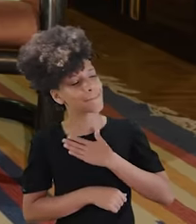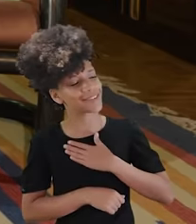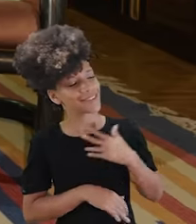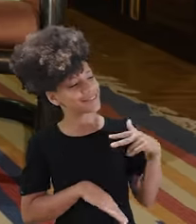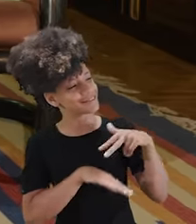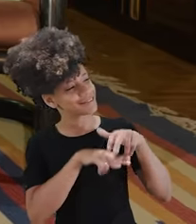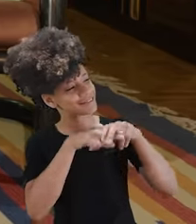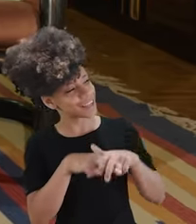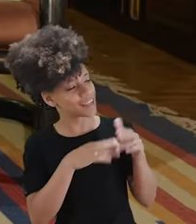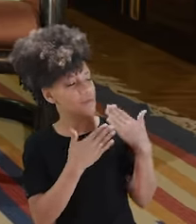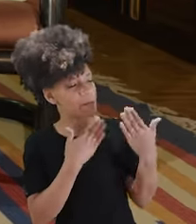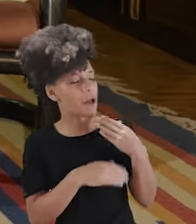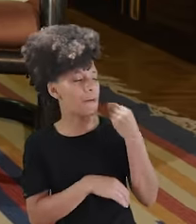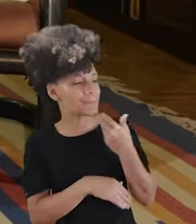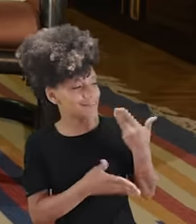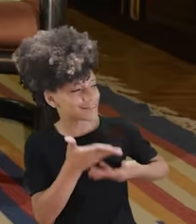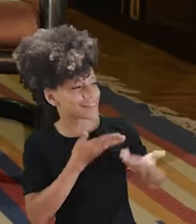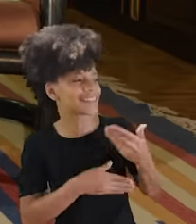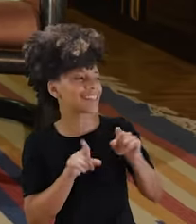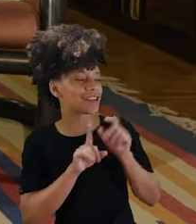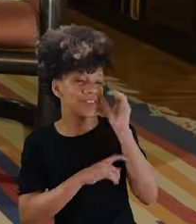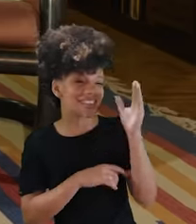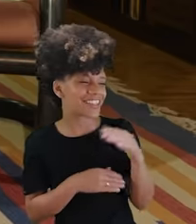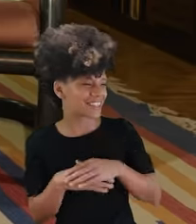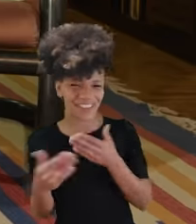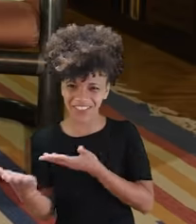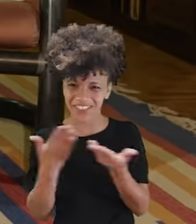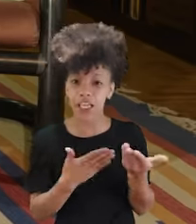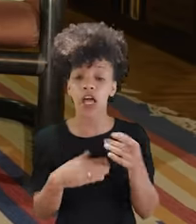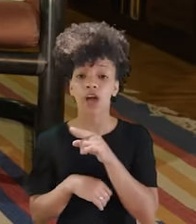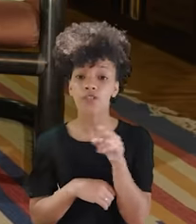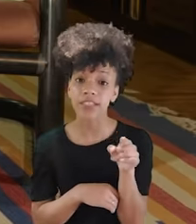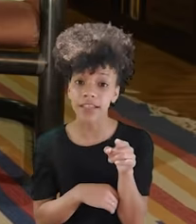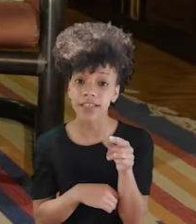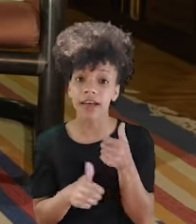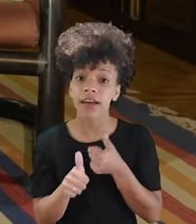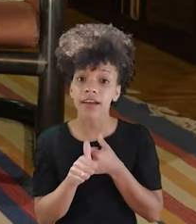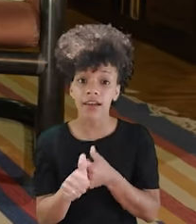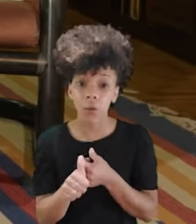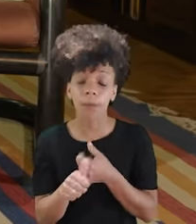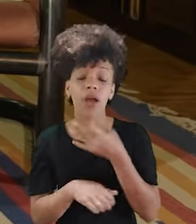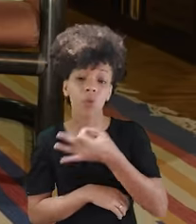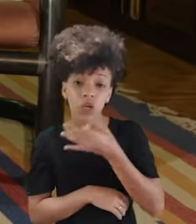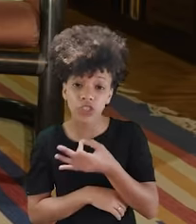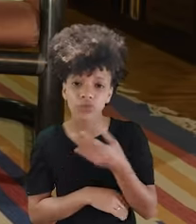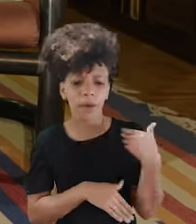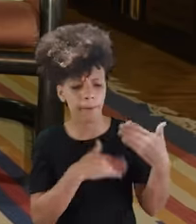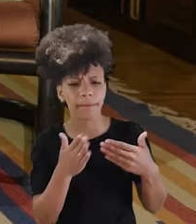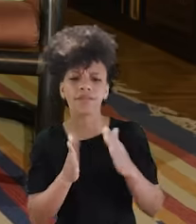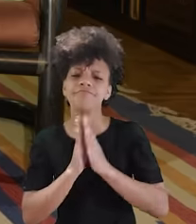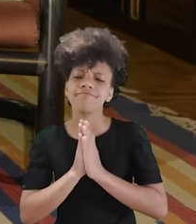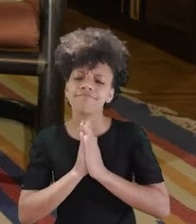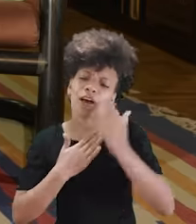e Pessoal vocês que acompanham achismos aí muito tempo muito obrigado a todos que uma gratidão imensa temos o corte do